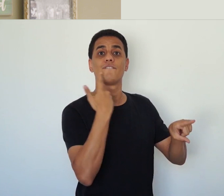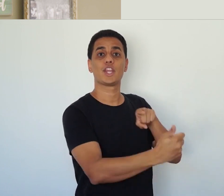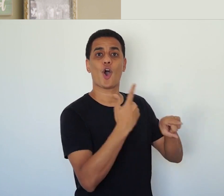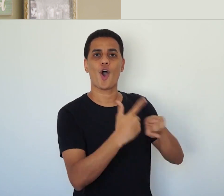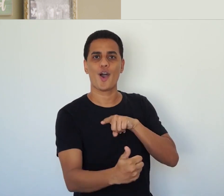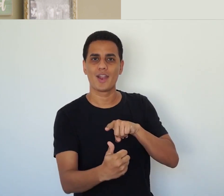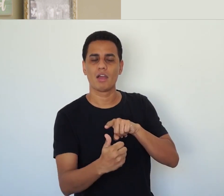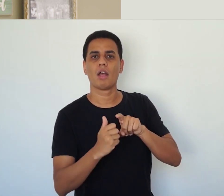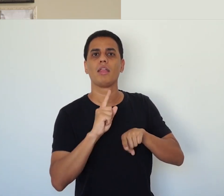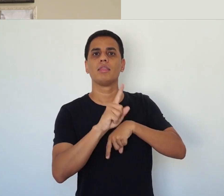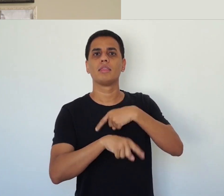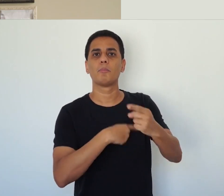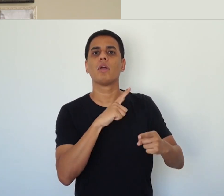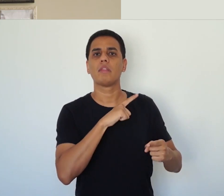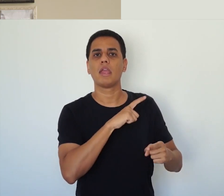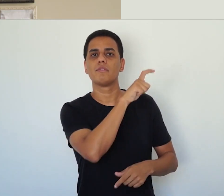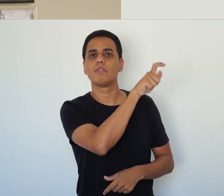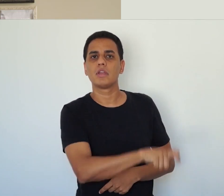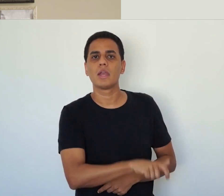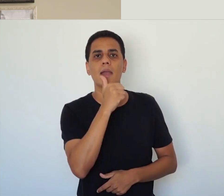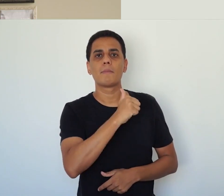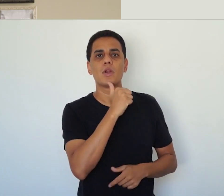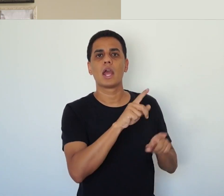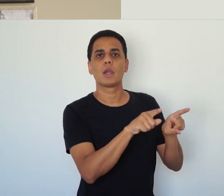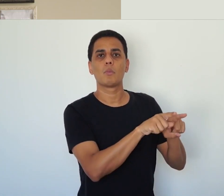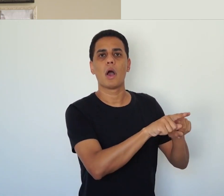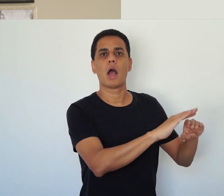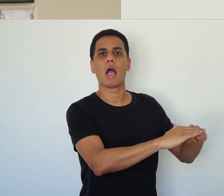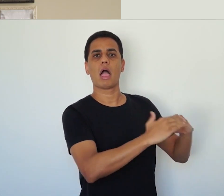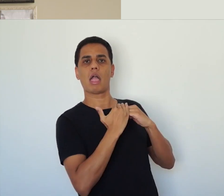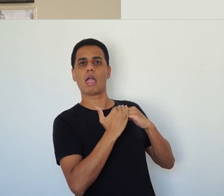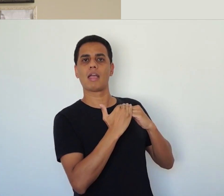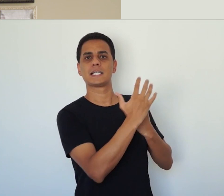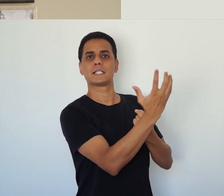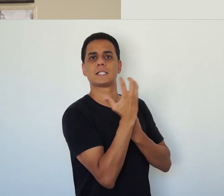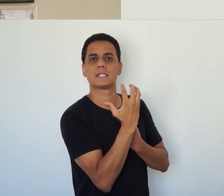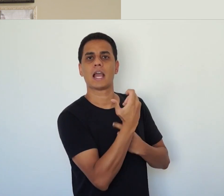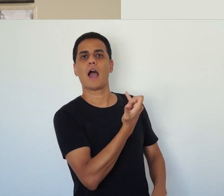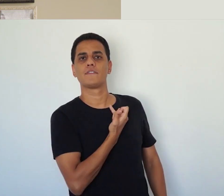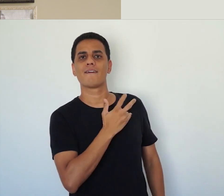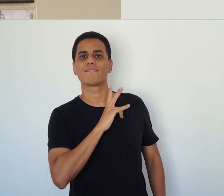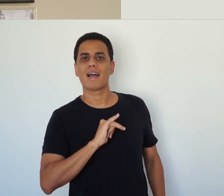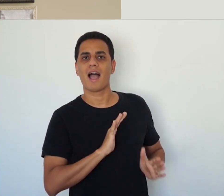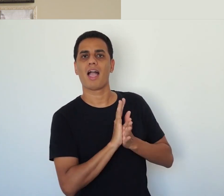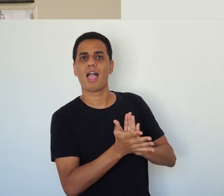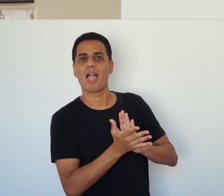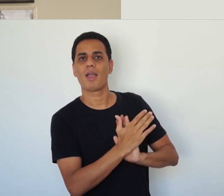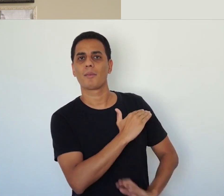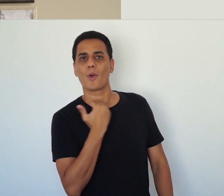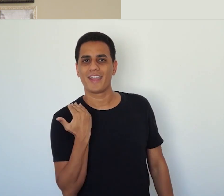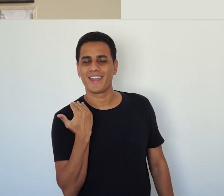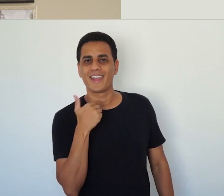Elias, após uma grande vitória, ele é ameaçado, ele é realmente confrontado com uma ameaça